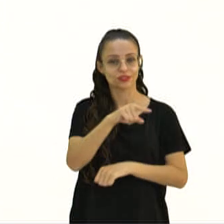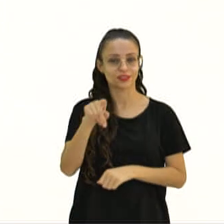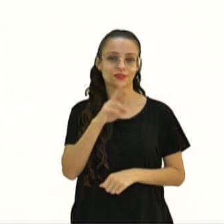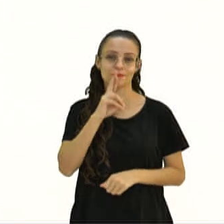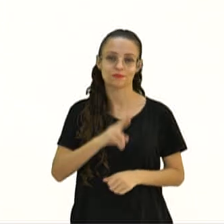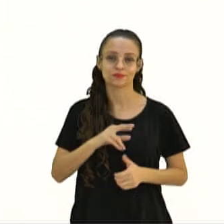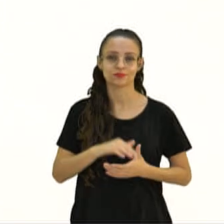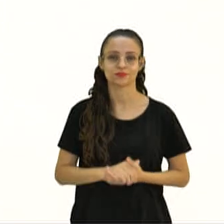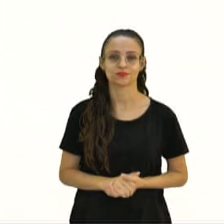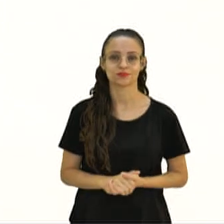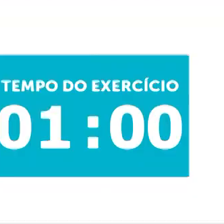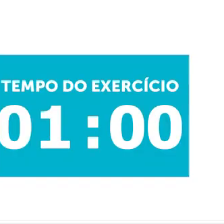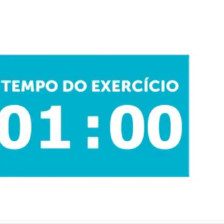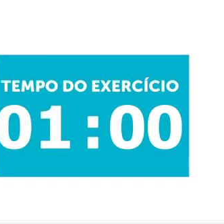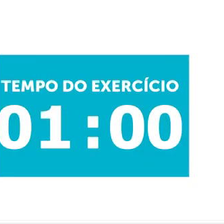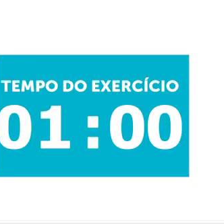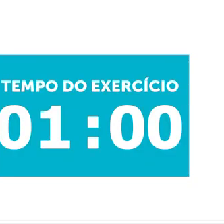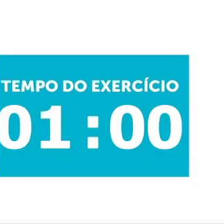voltamos.